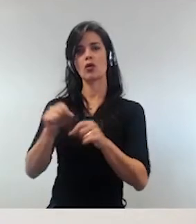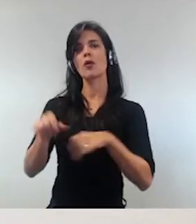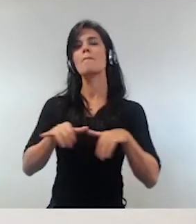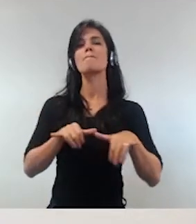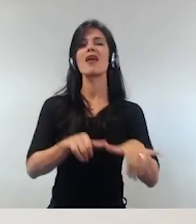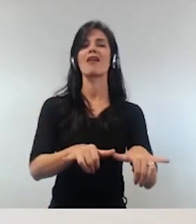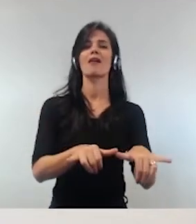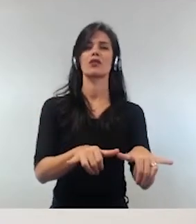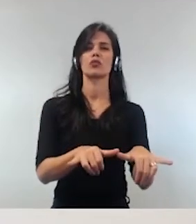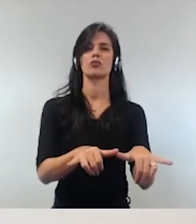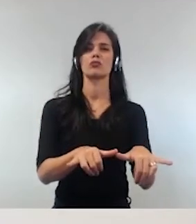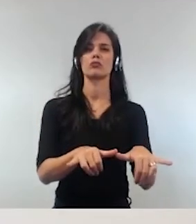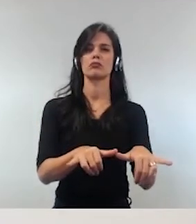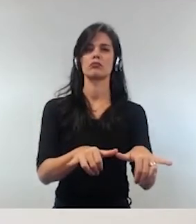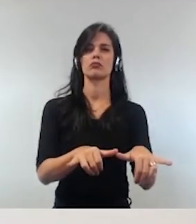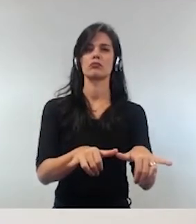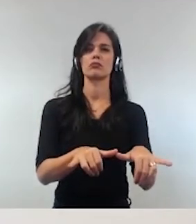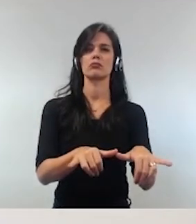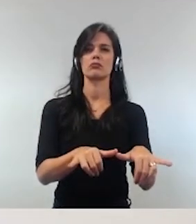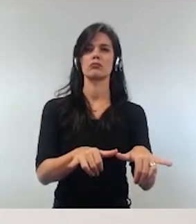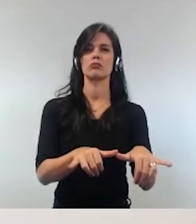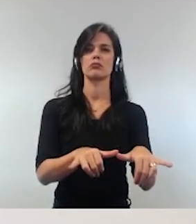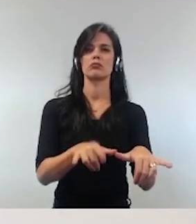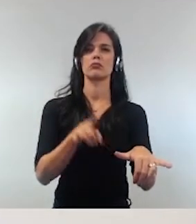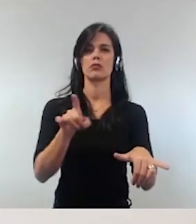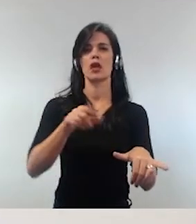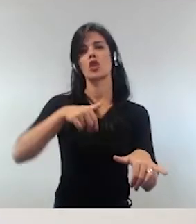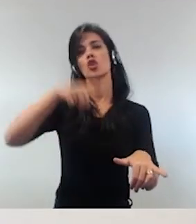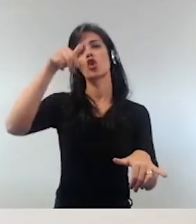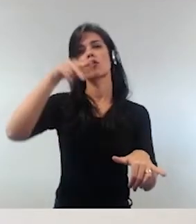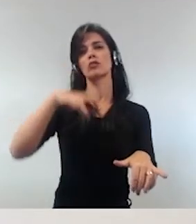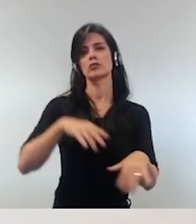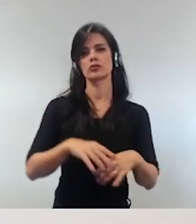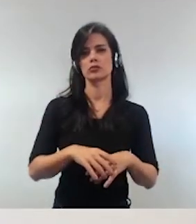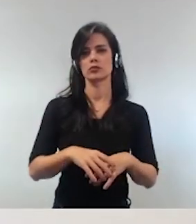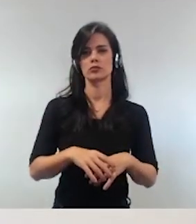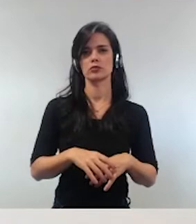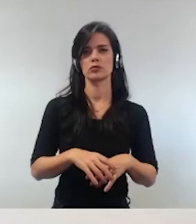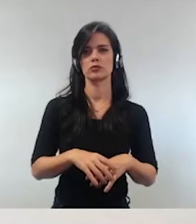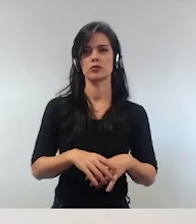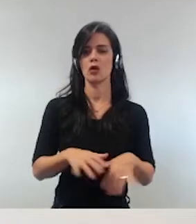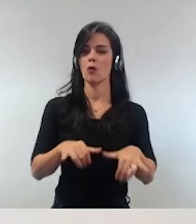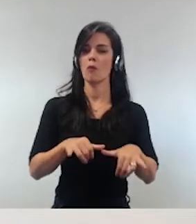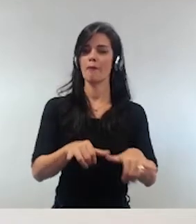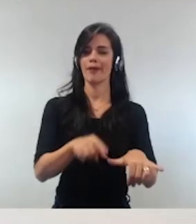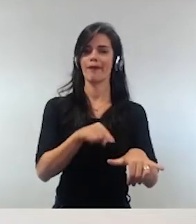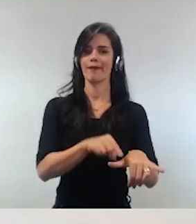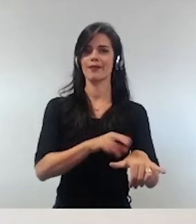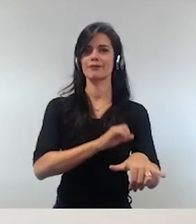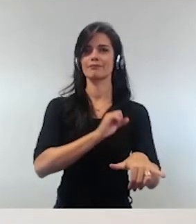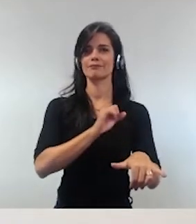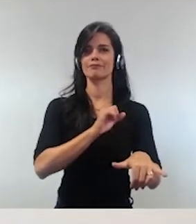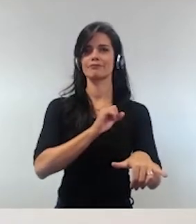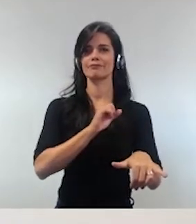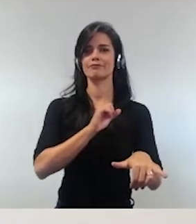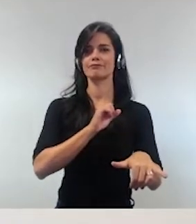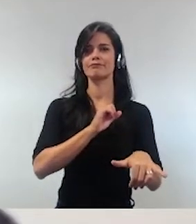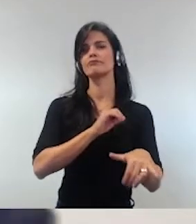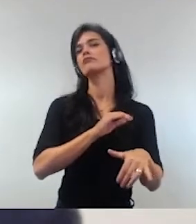mercado que notificou uma distribuidora lá no norte. Entendeu? Justo o supermercado, que foi um